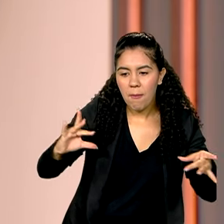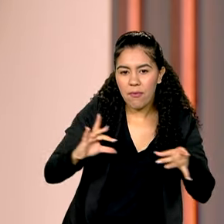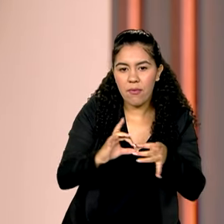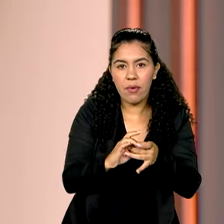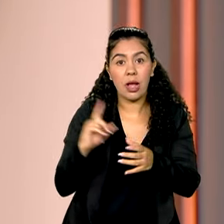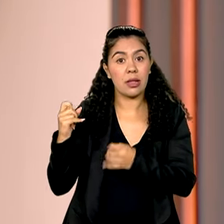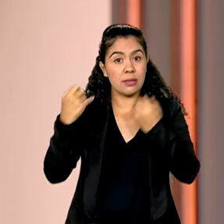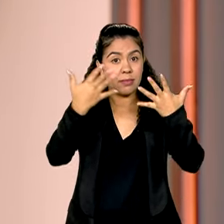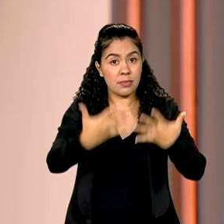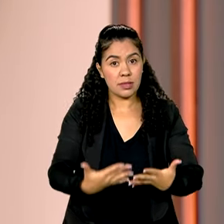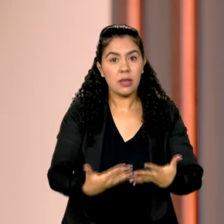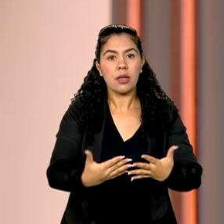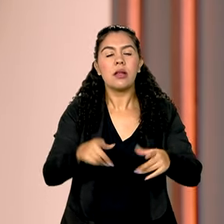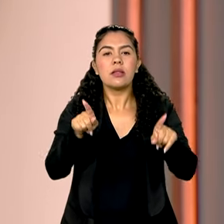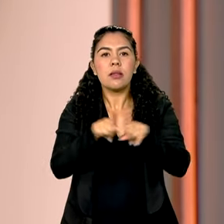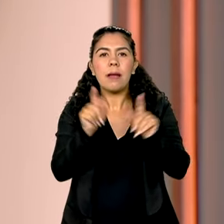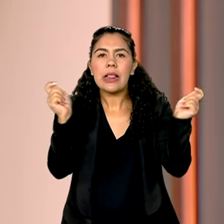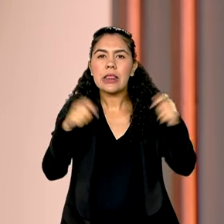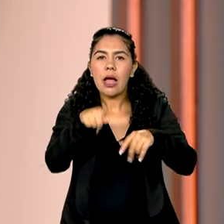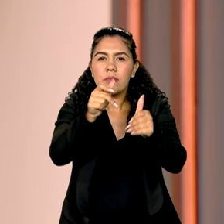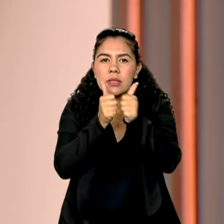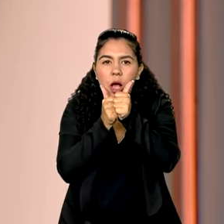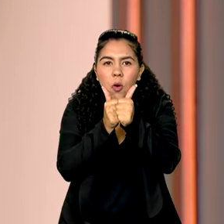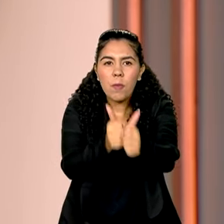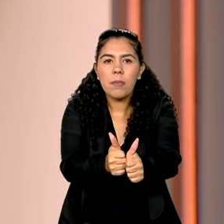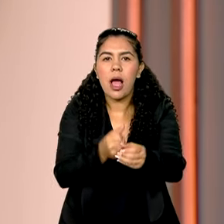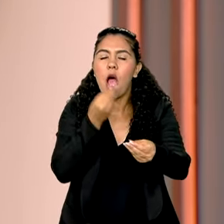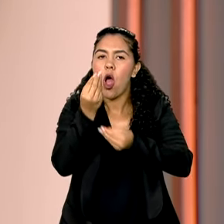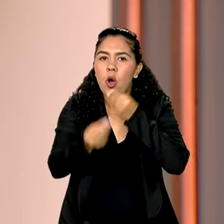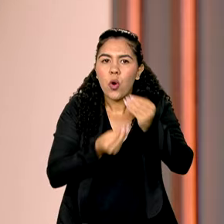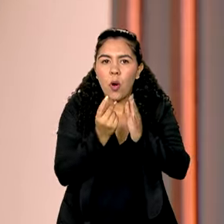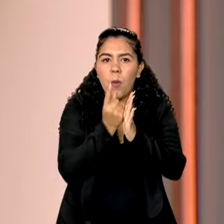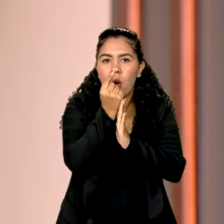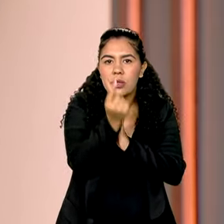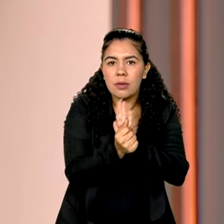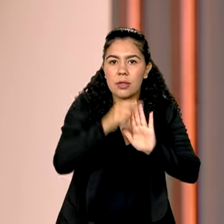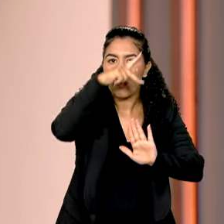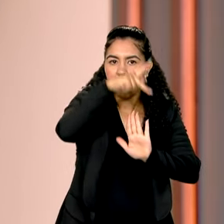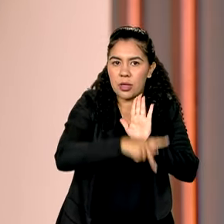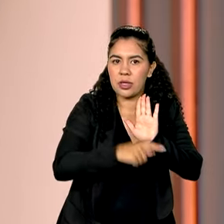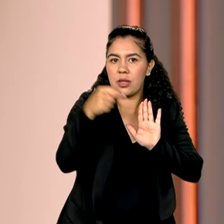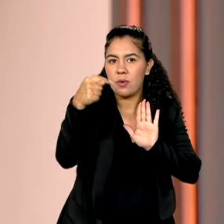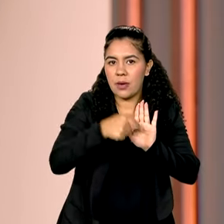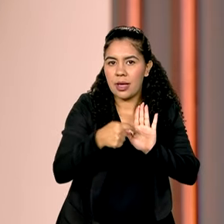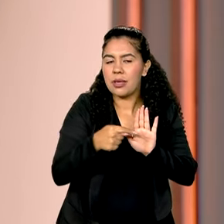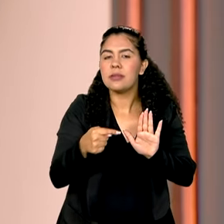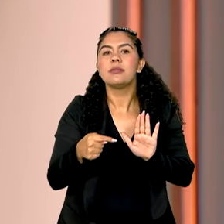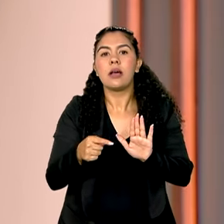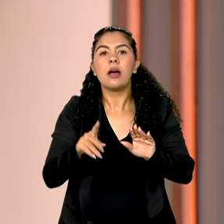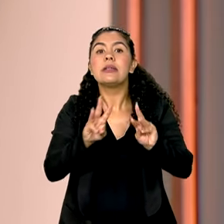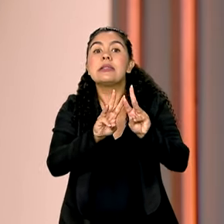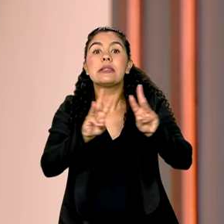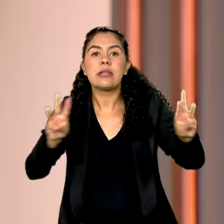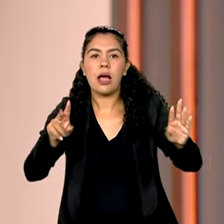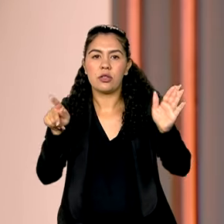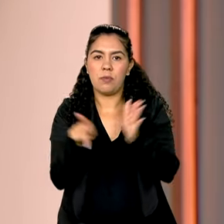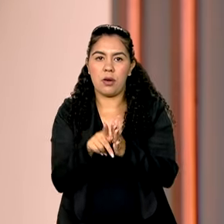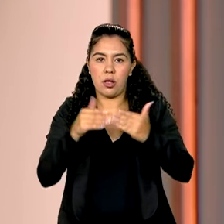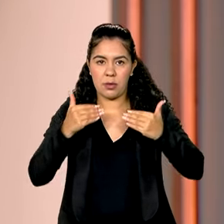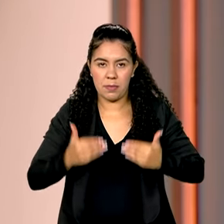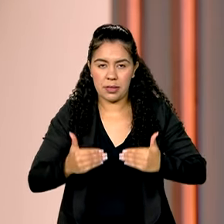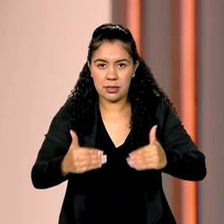toda a execução orçamentária do projeto das rotas de integração de maneira simples e rápida. O site do Ministério